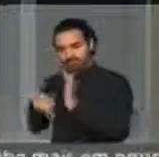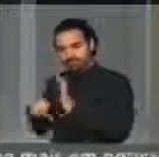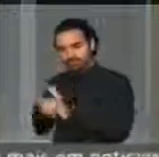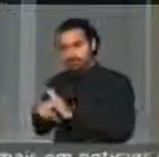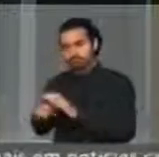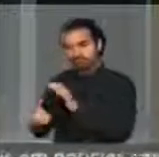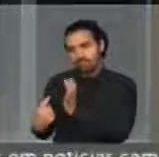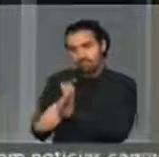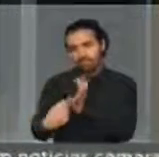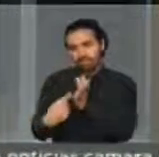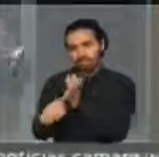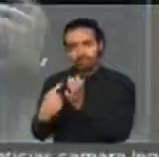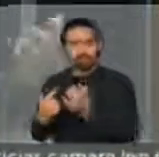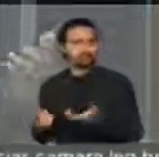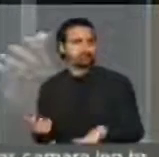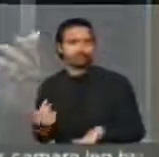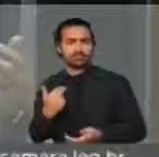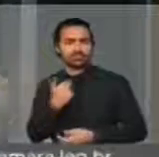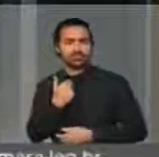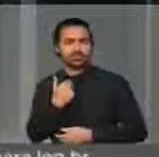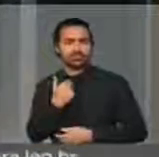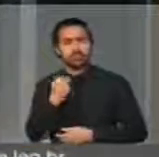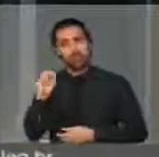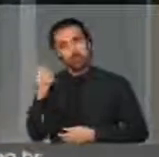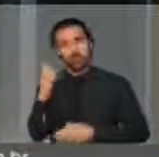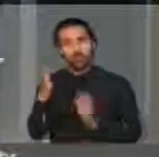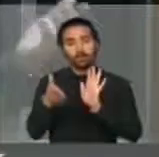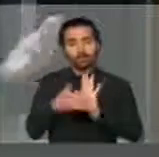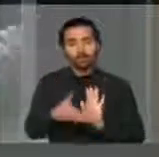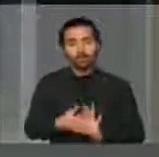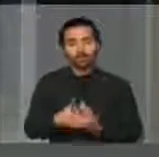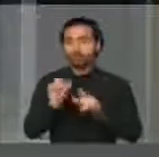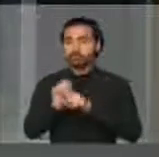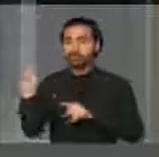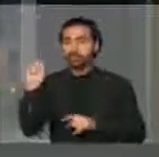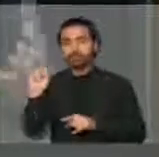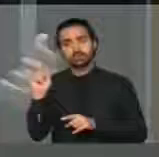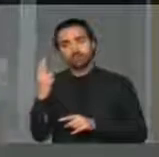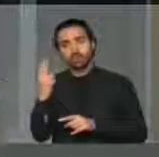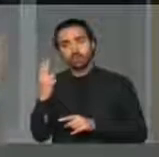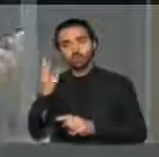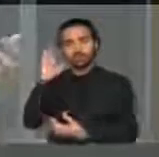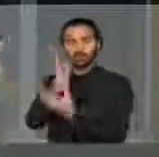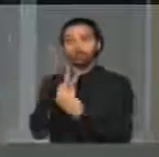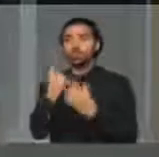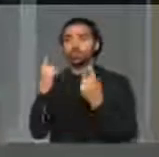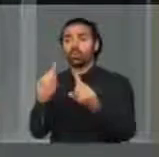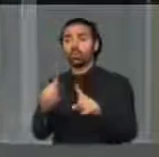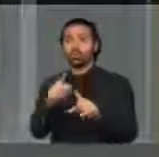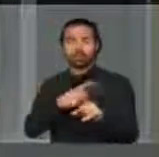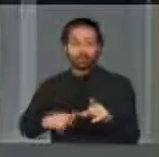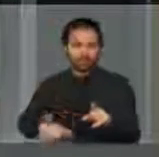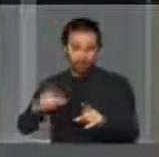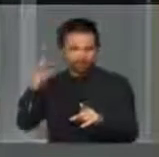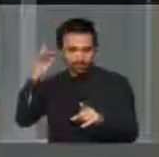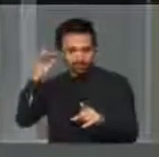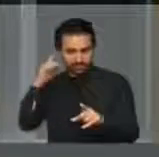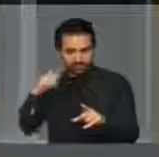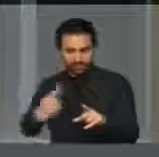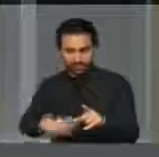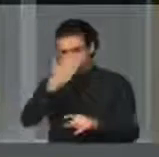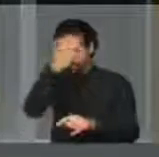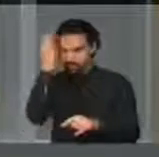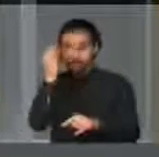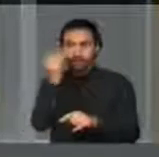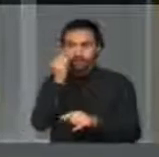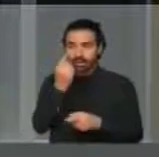inclusive a proposta de impeachment ou a representação contra o presidente da Câmara como objeto de barganha. Seria